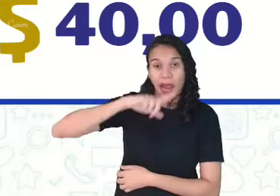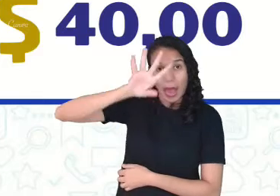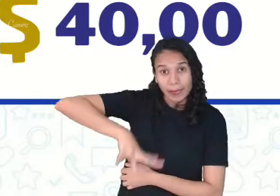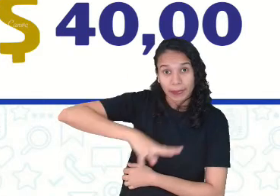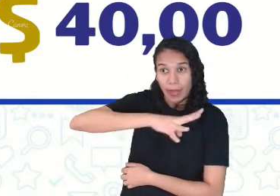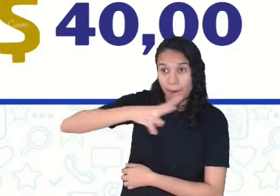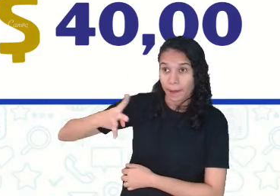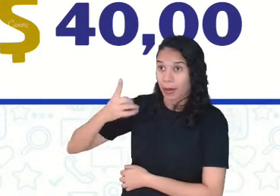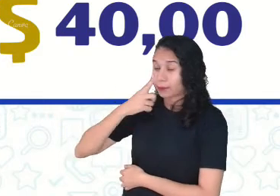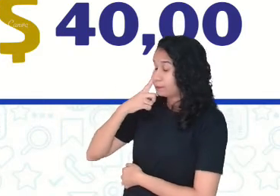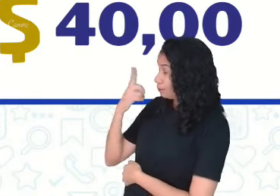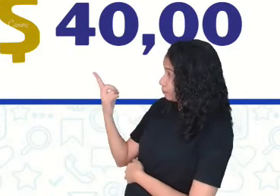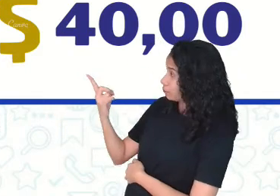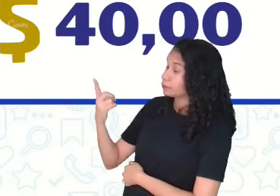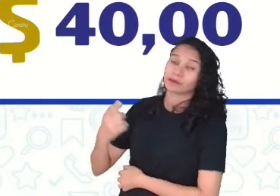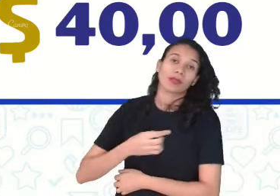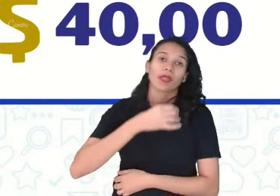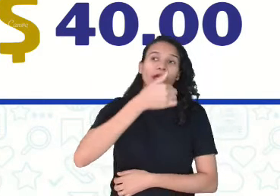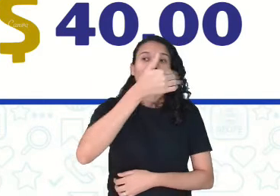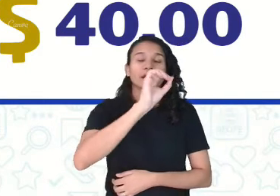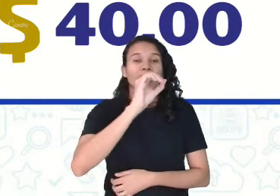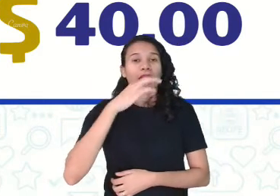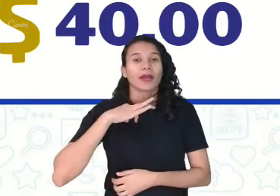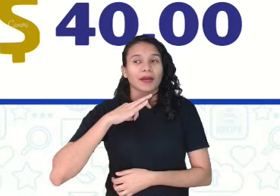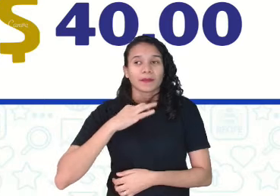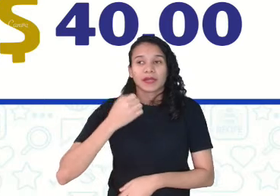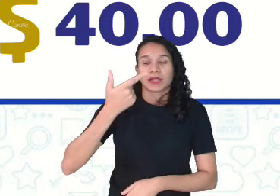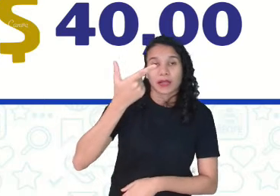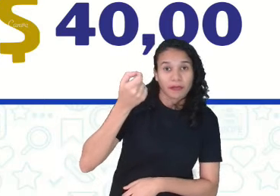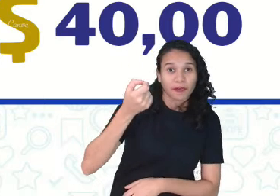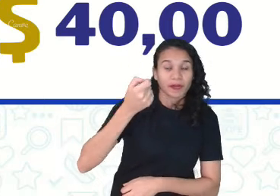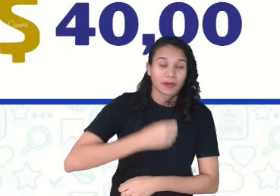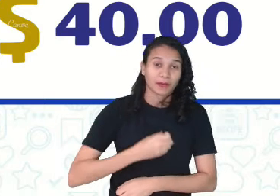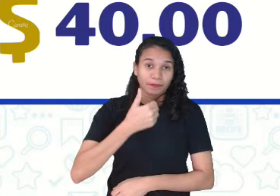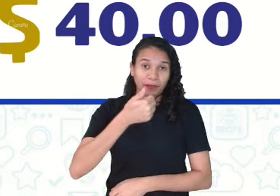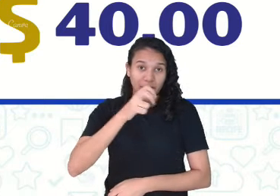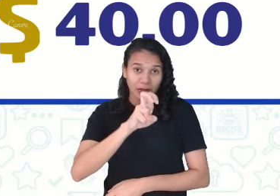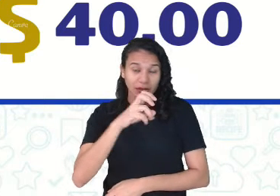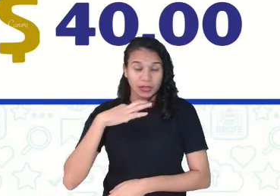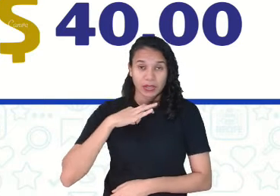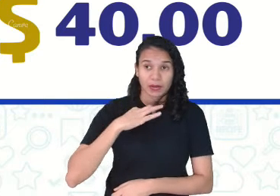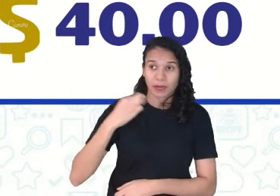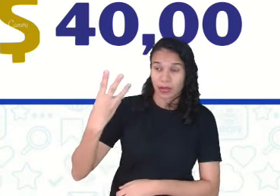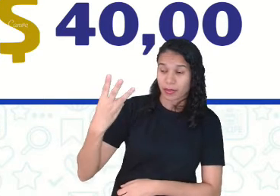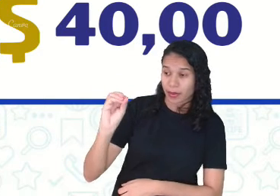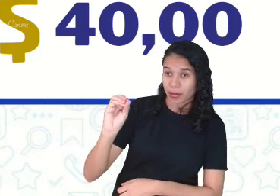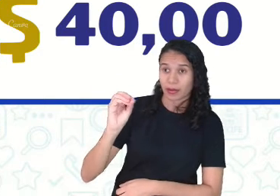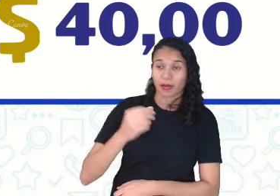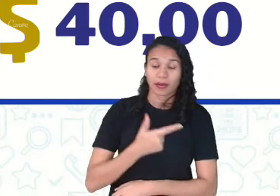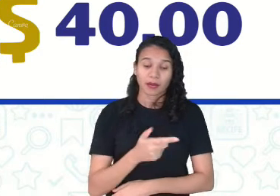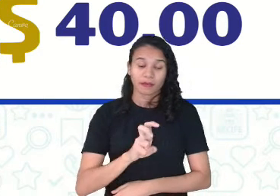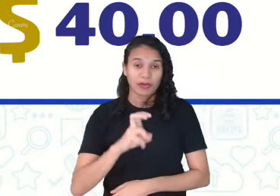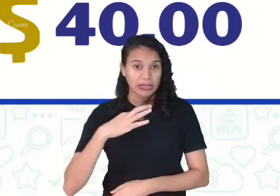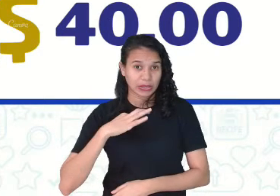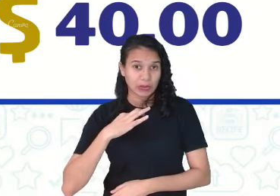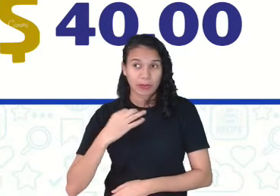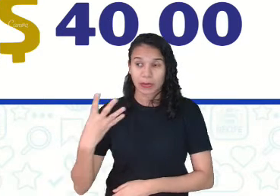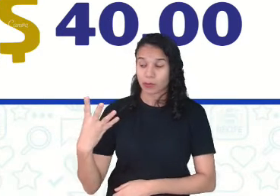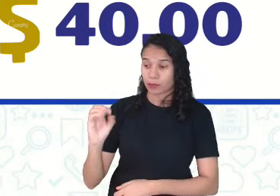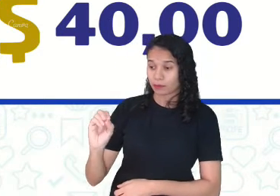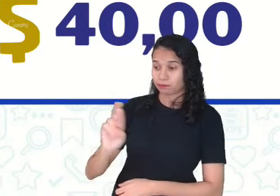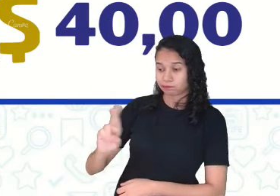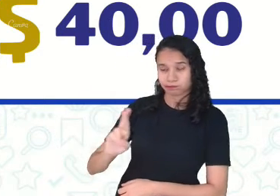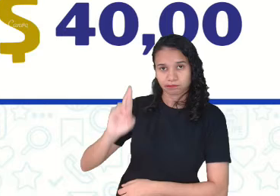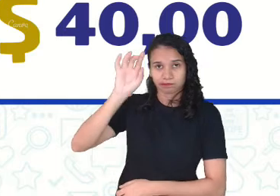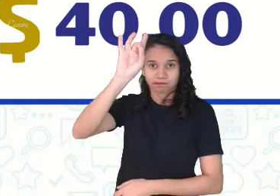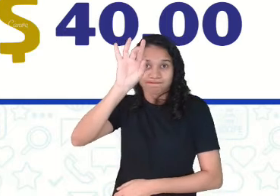tabela diz que eu tenho 10 camisas de R$20, eu tenho 15 camisas de R$30 e tenho 25 camisas de R$40 cada